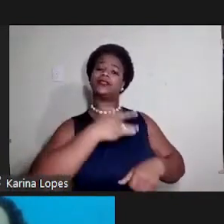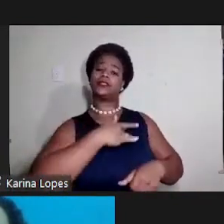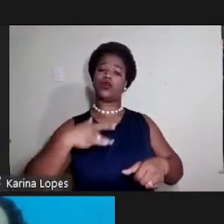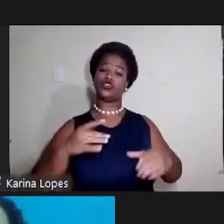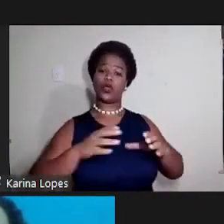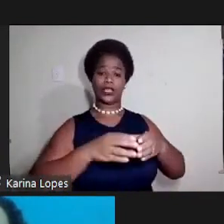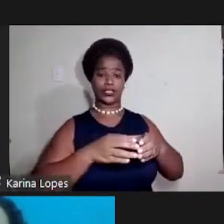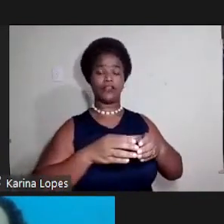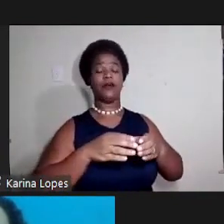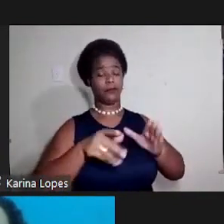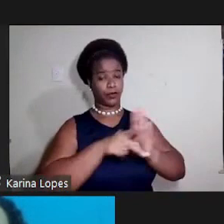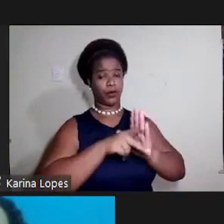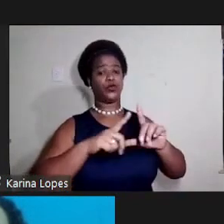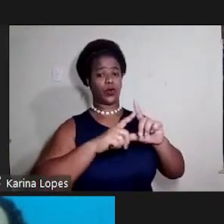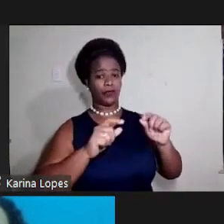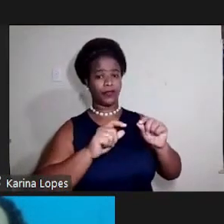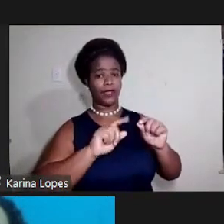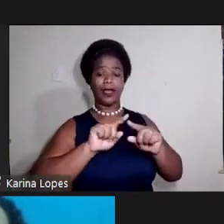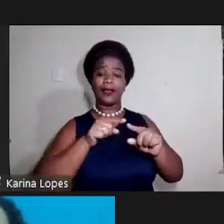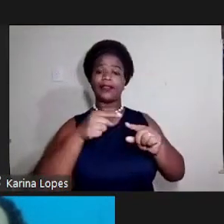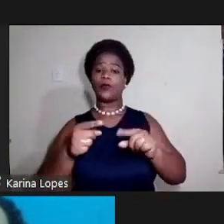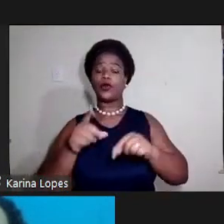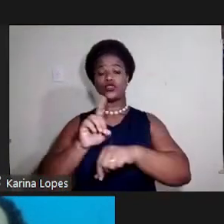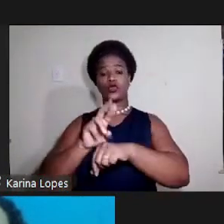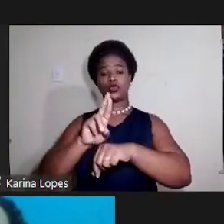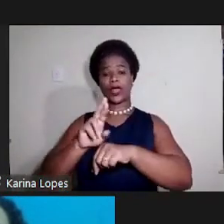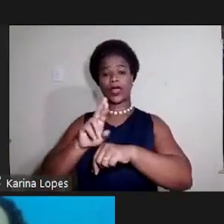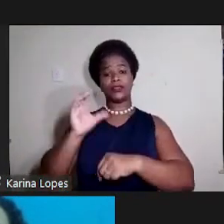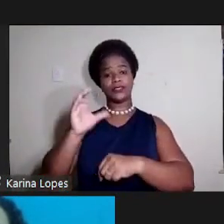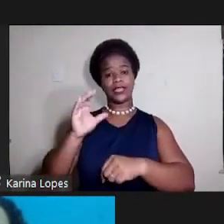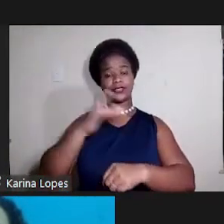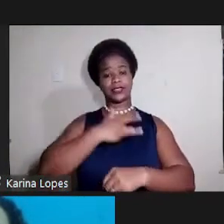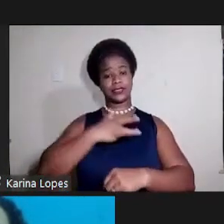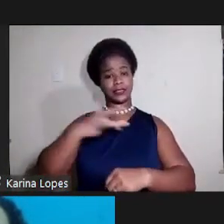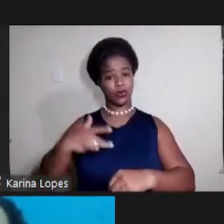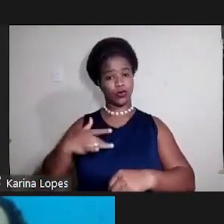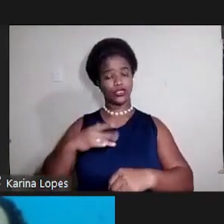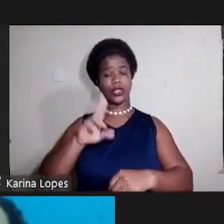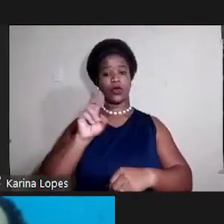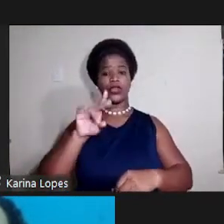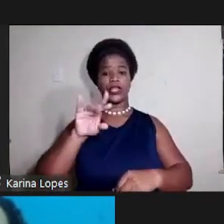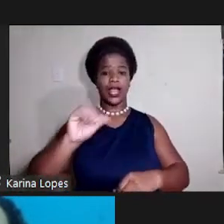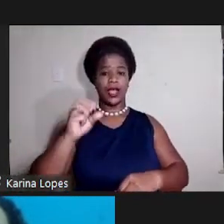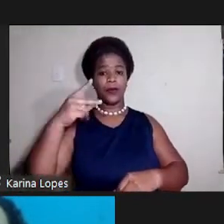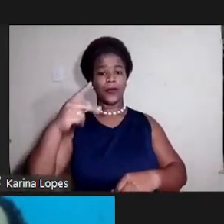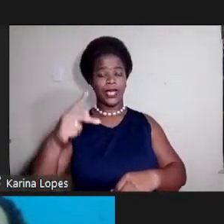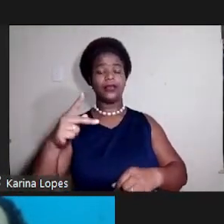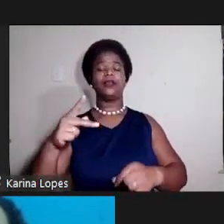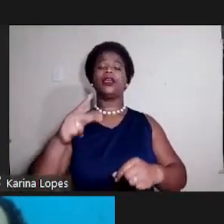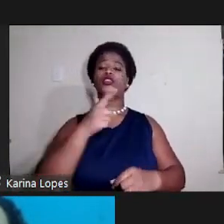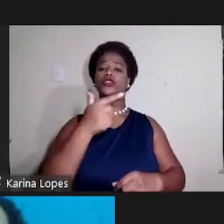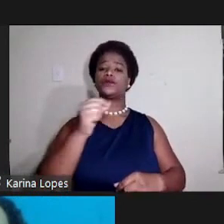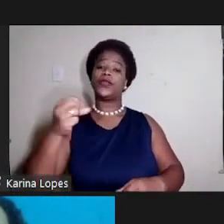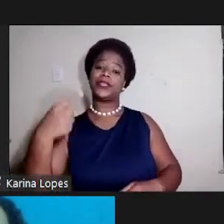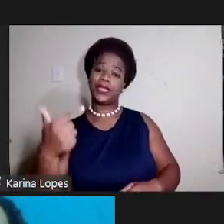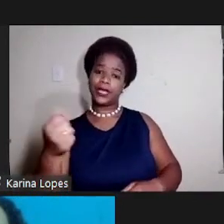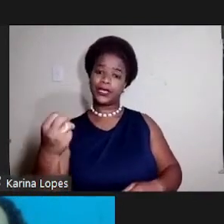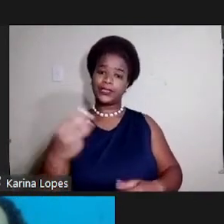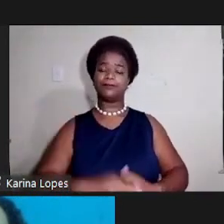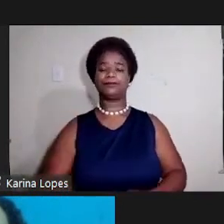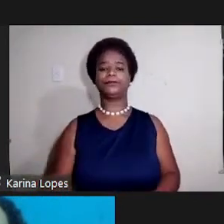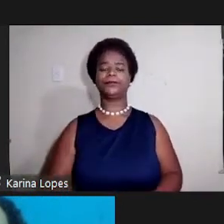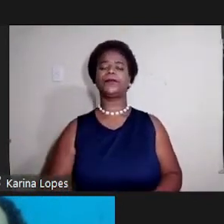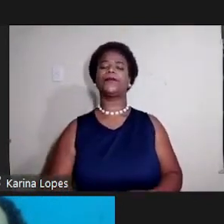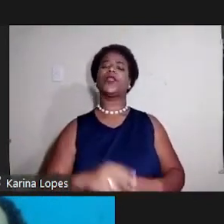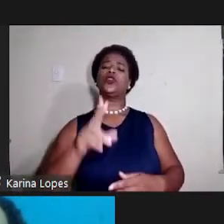seguindo para o doutorado em Ciências da Saúde na Unicamp em 2013. No Hospital Universitário, Irene atuou como enfermeira no setor de mulheres,